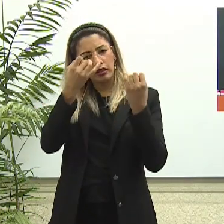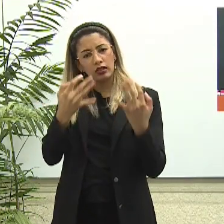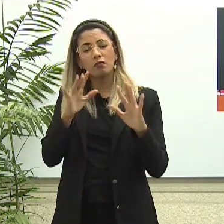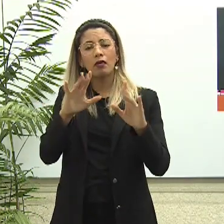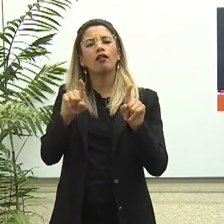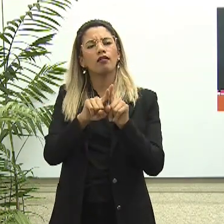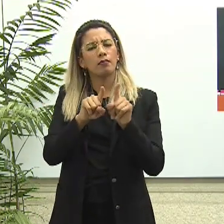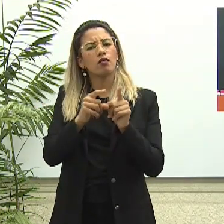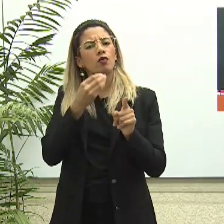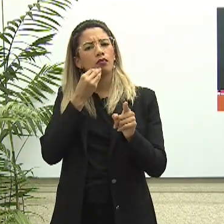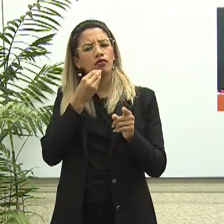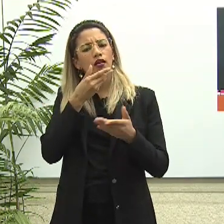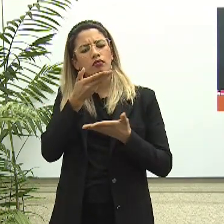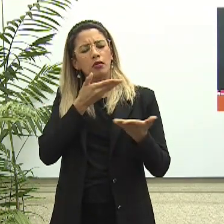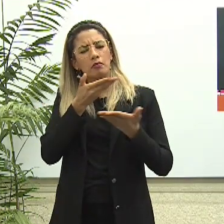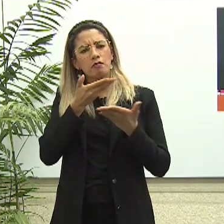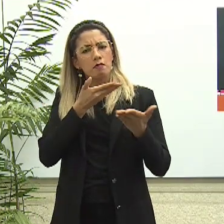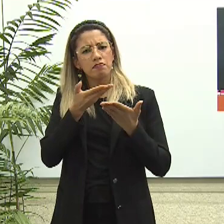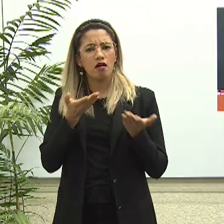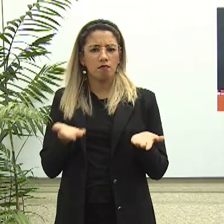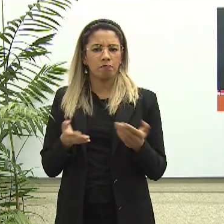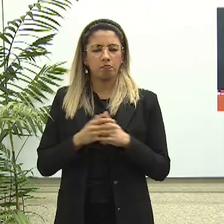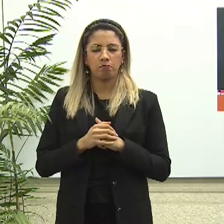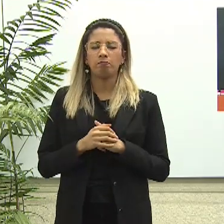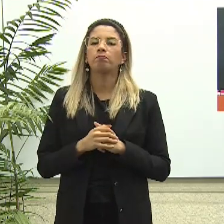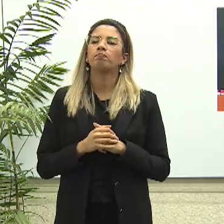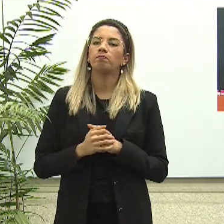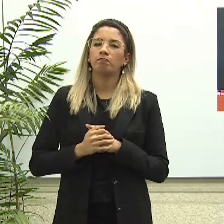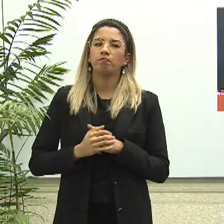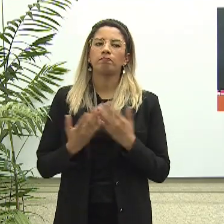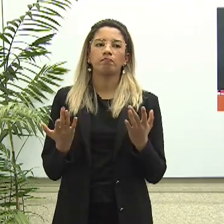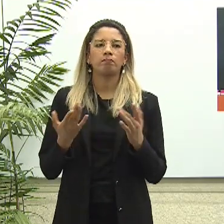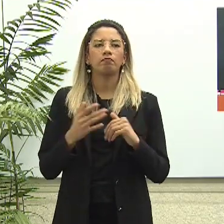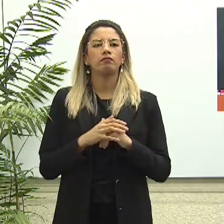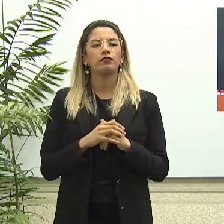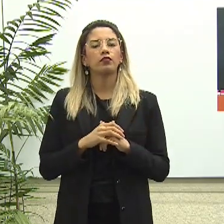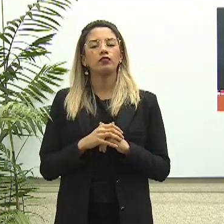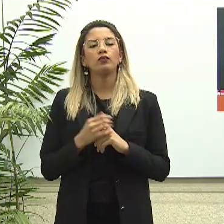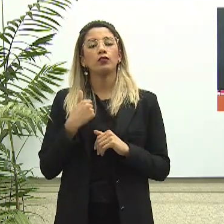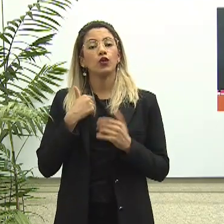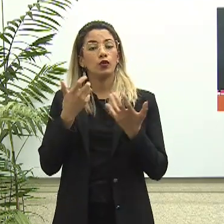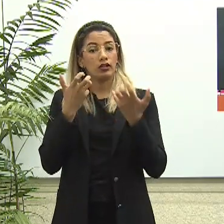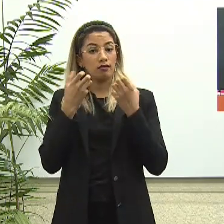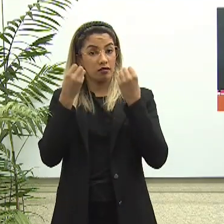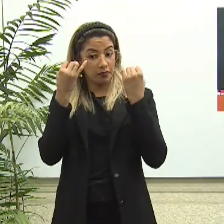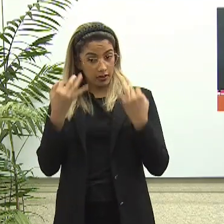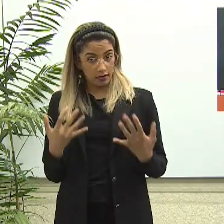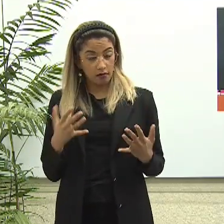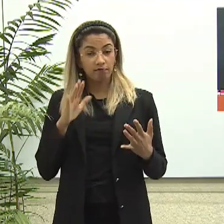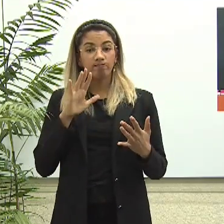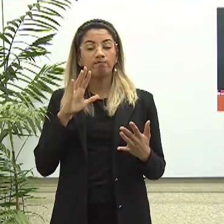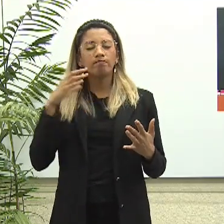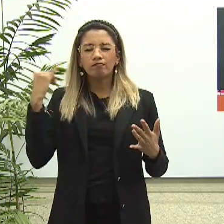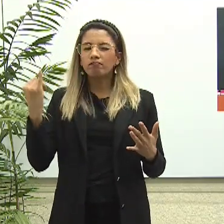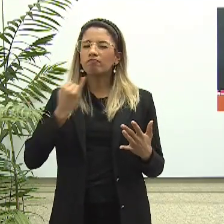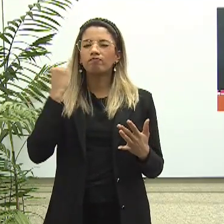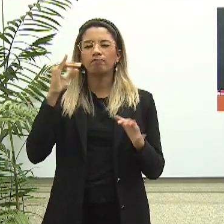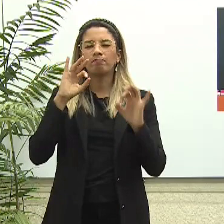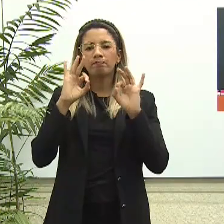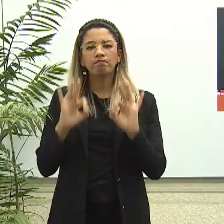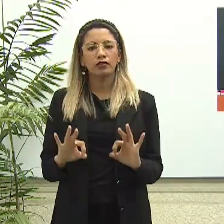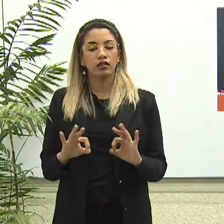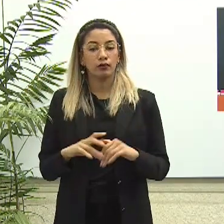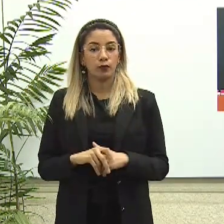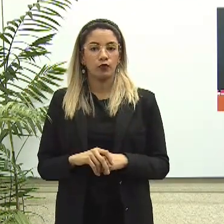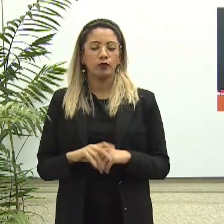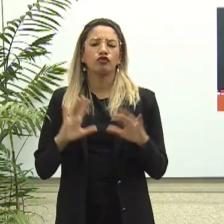possibilidades n uma coisa que eu que eu não não eh não eu queria trazer aqui que realmente é importante nós falamos